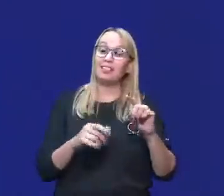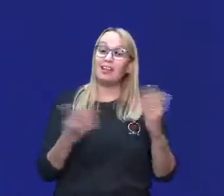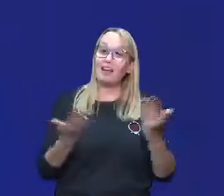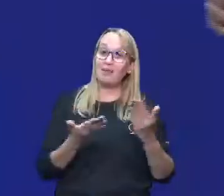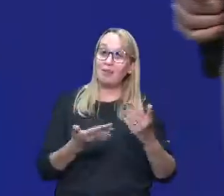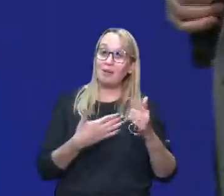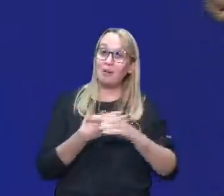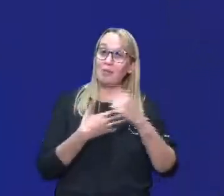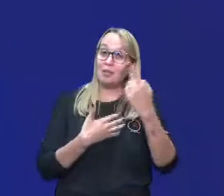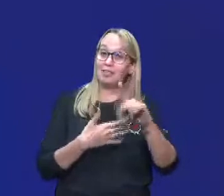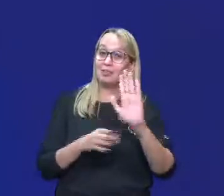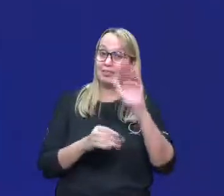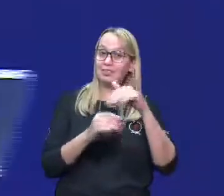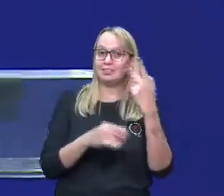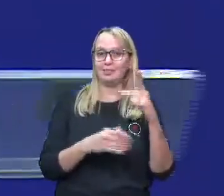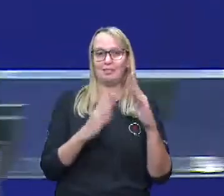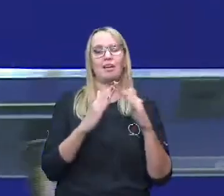casa.